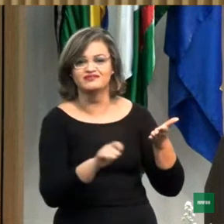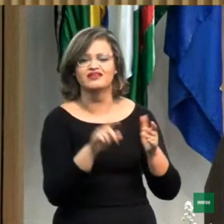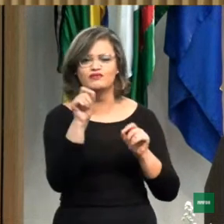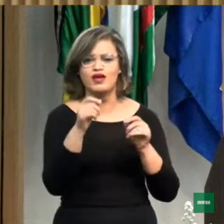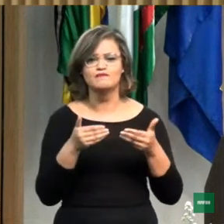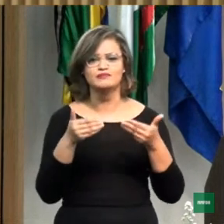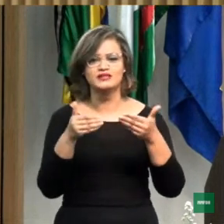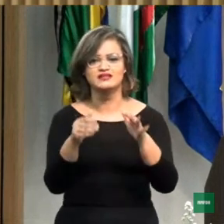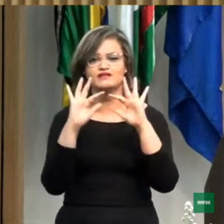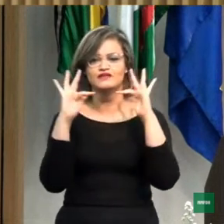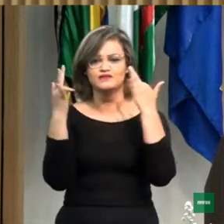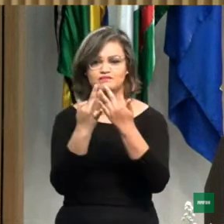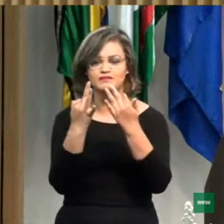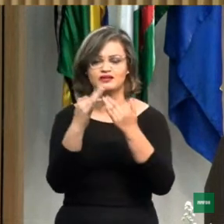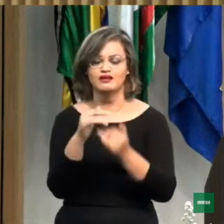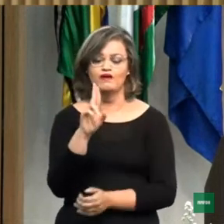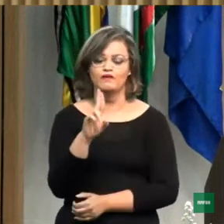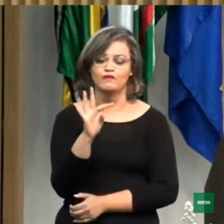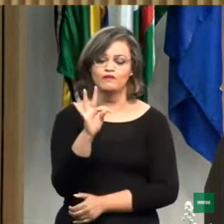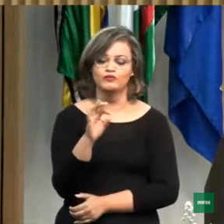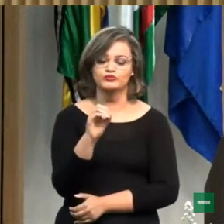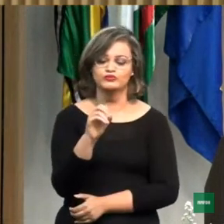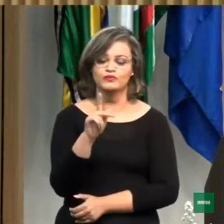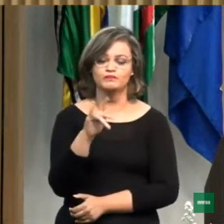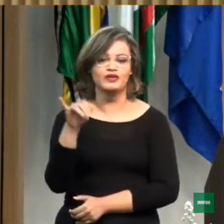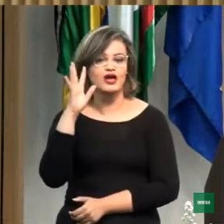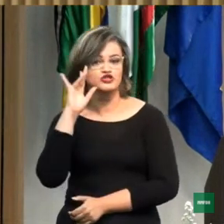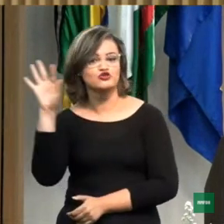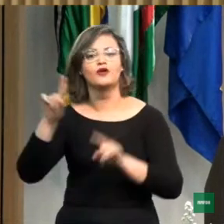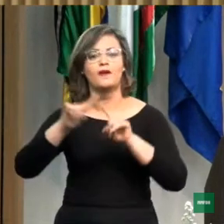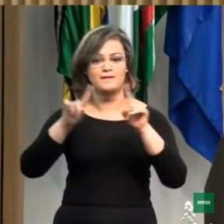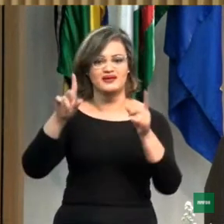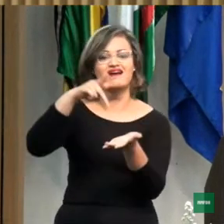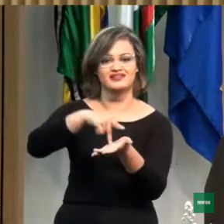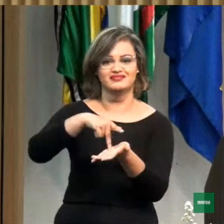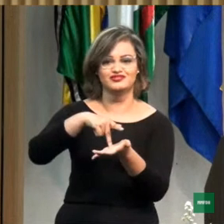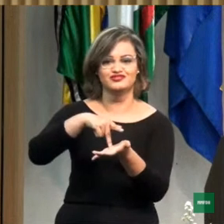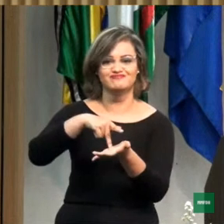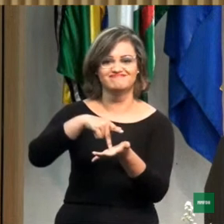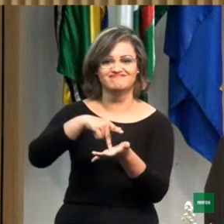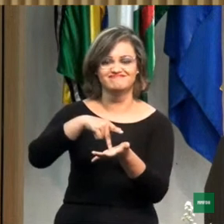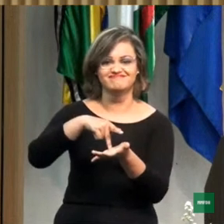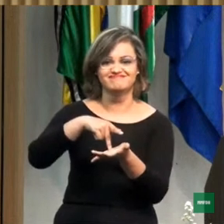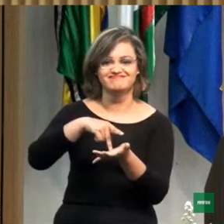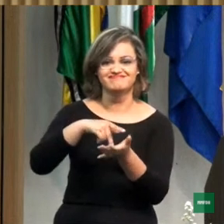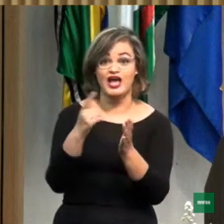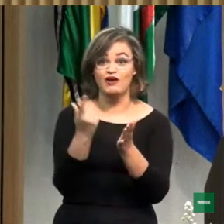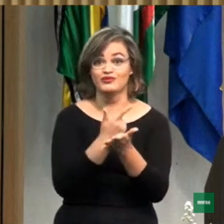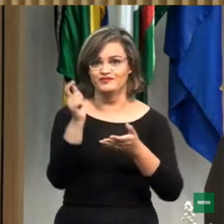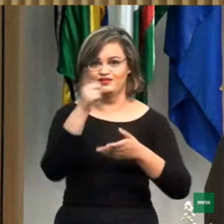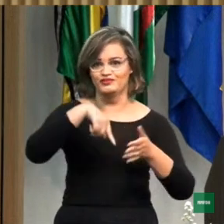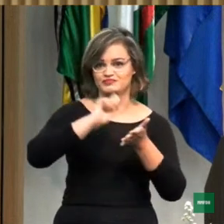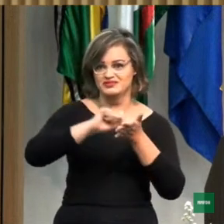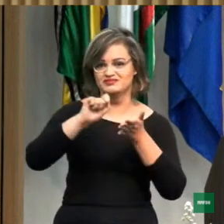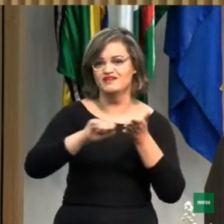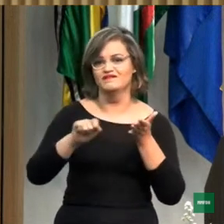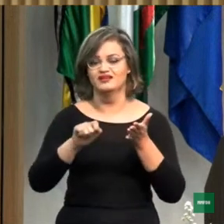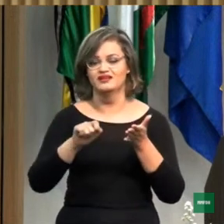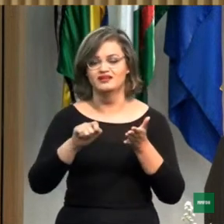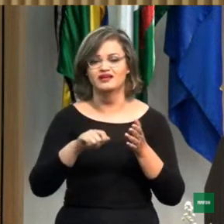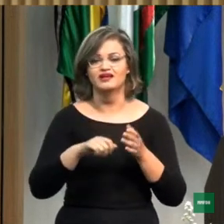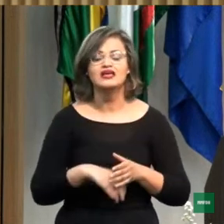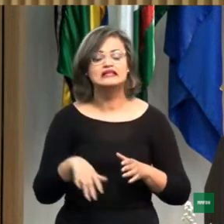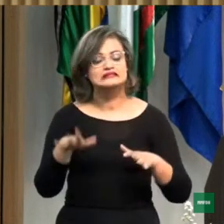Utopia, sonho, realidade, não é? Que foi isso que a ministra contava hoje. Por isso, nós vamos